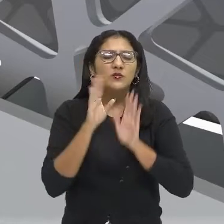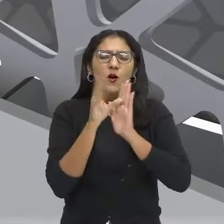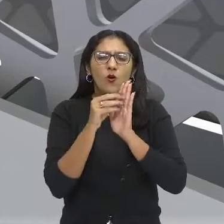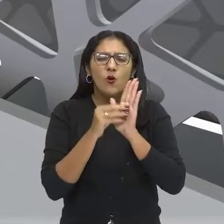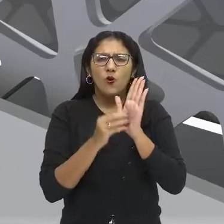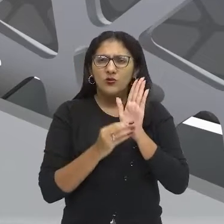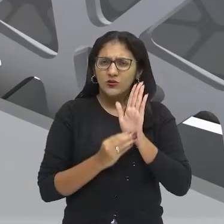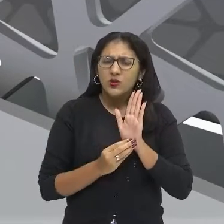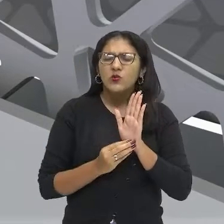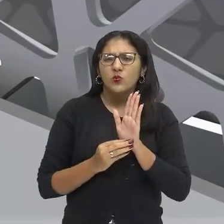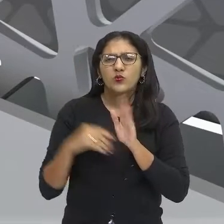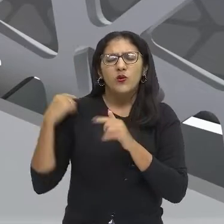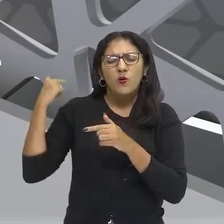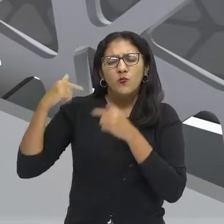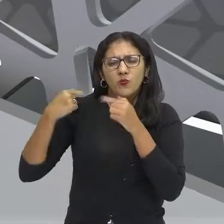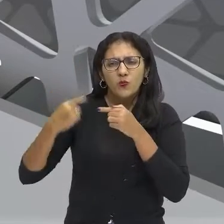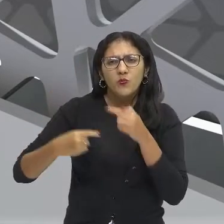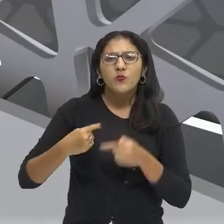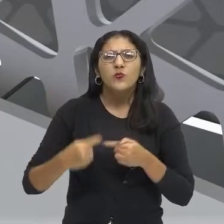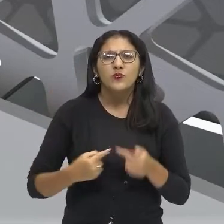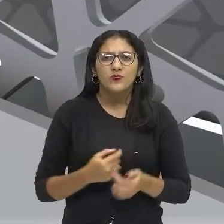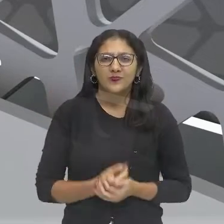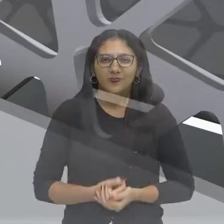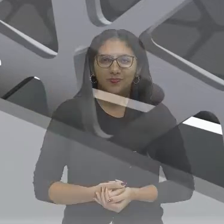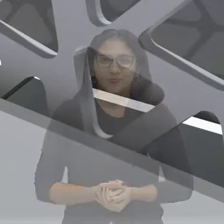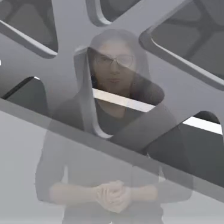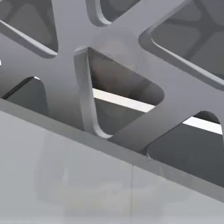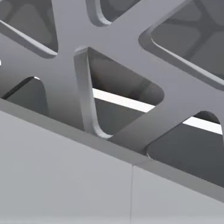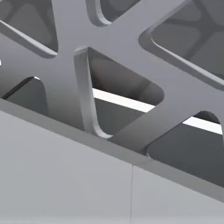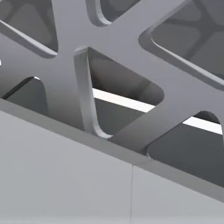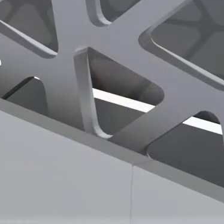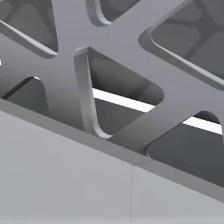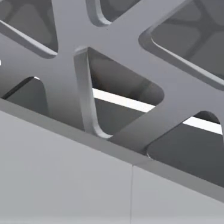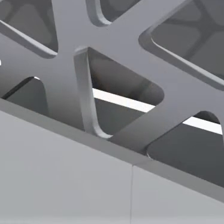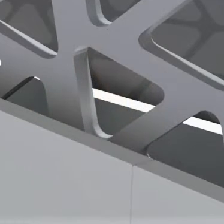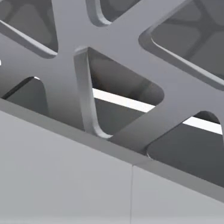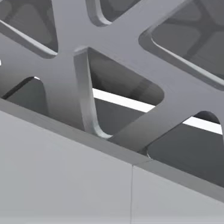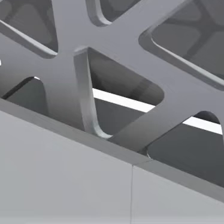tópicos do que foi trabalhado nessa nossa unidade.